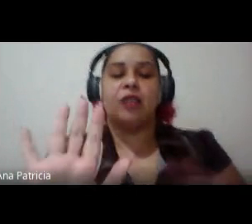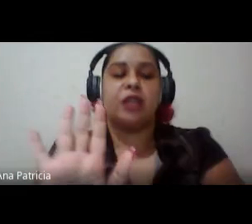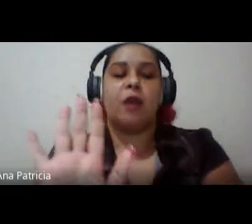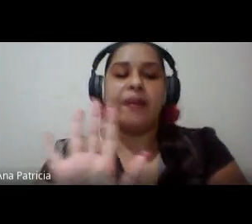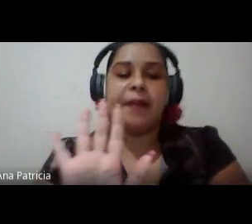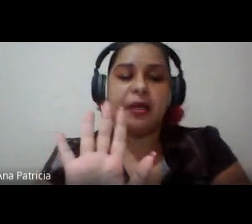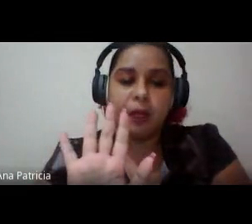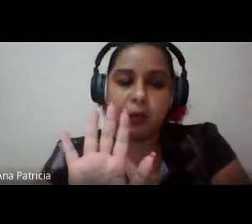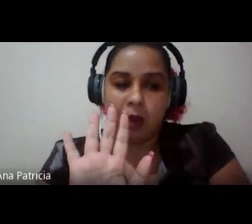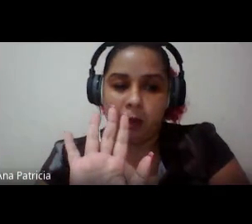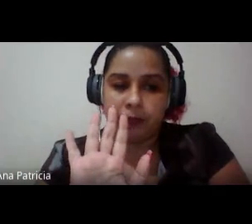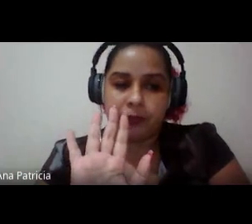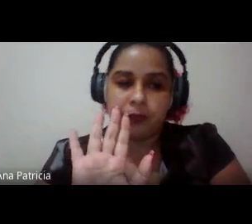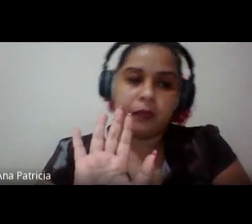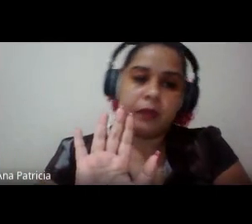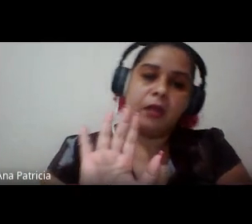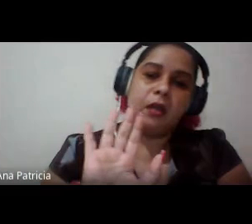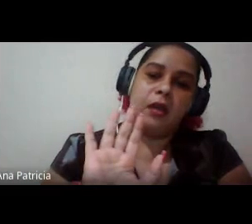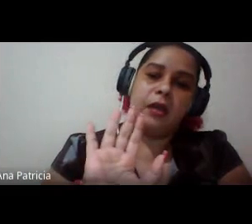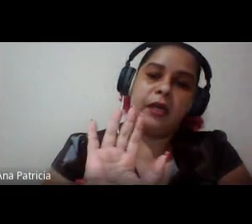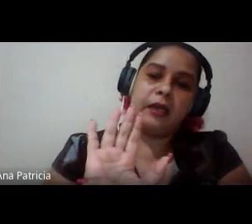Então, gente, o alfabeto manual.